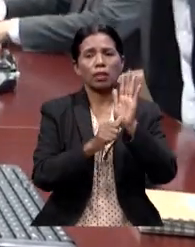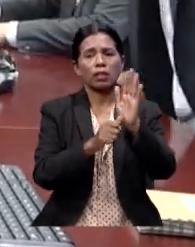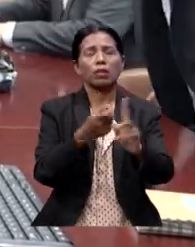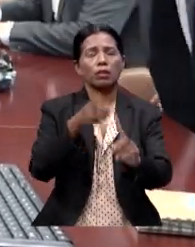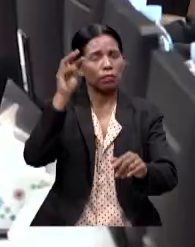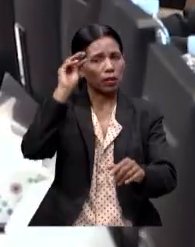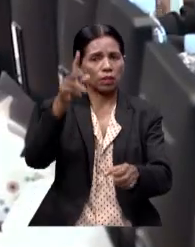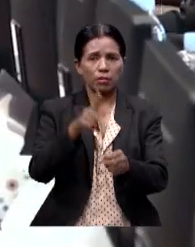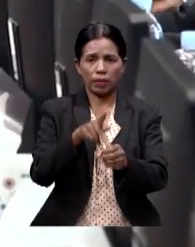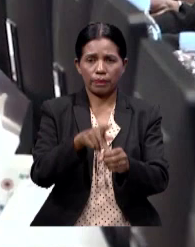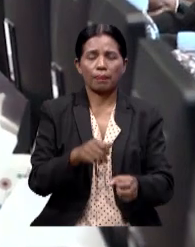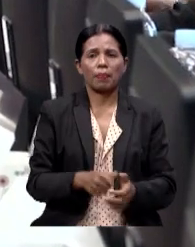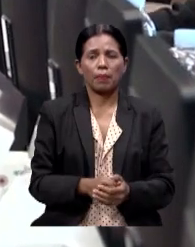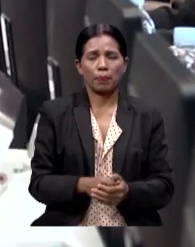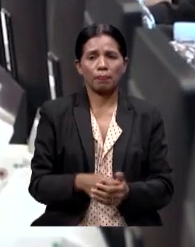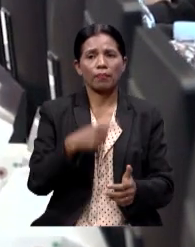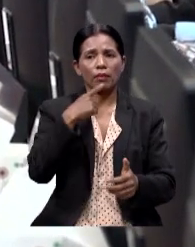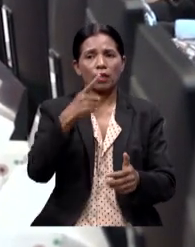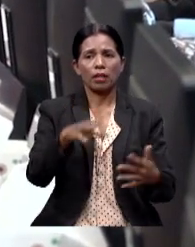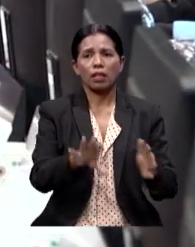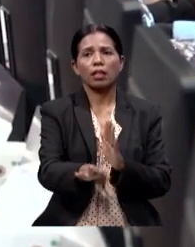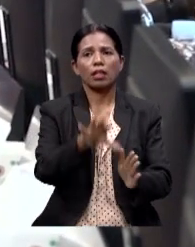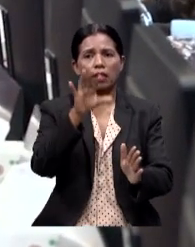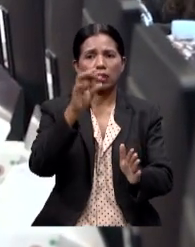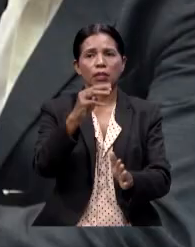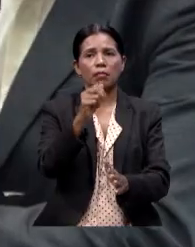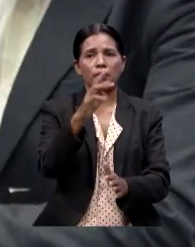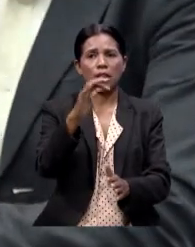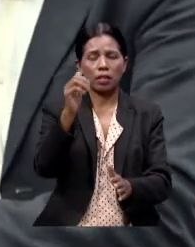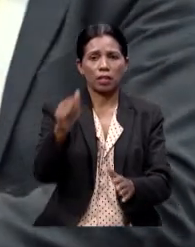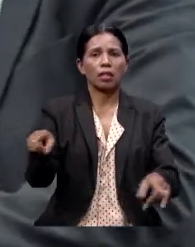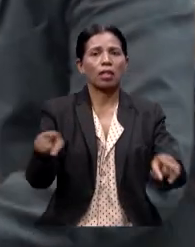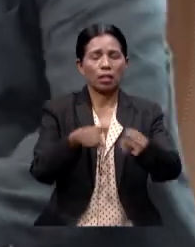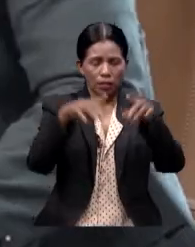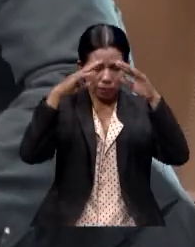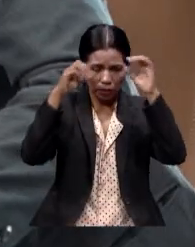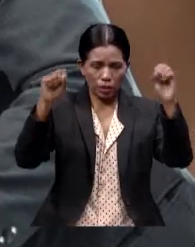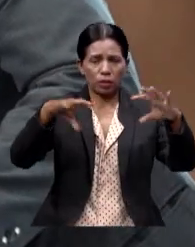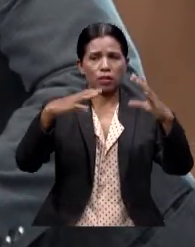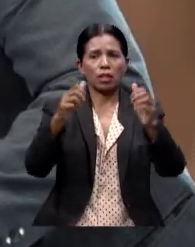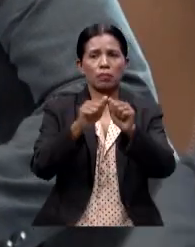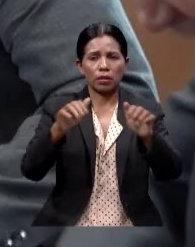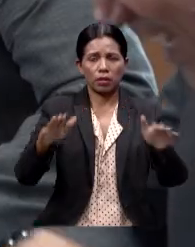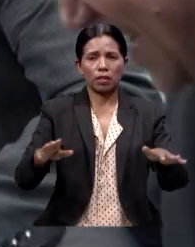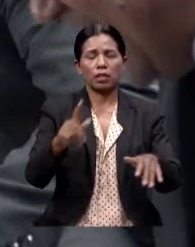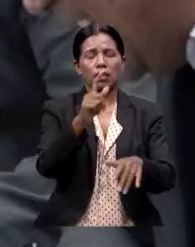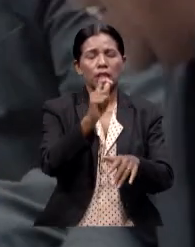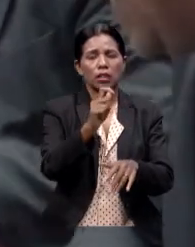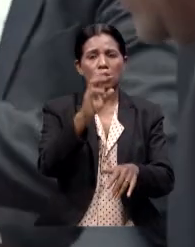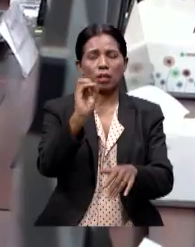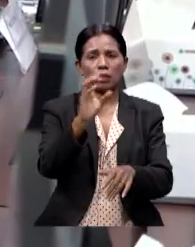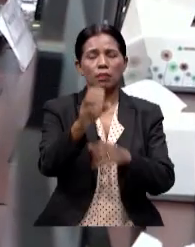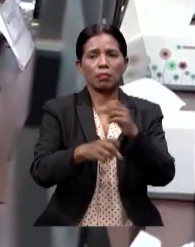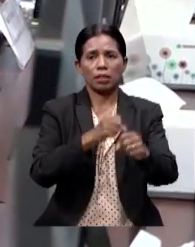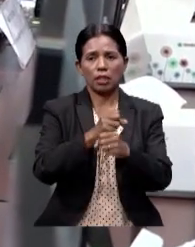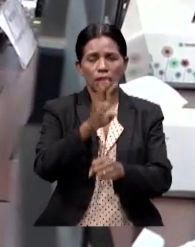Minerais. E a resolução refere, nomeia Rui Maria Alves Soares, no dar presidente do Conselho de Administração Timor GPP, ba mandato